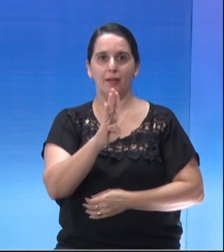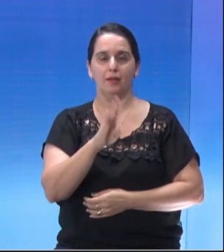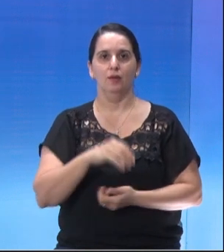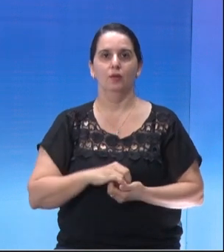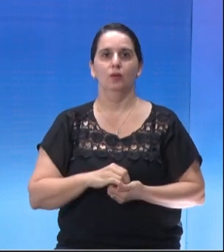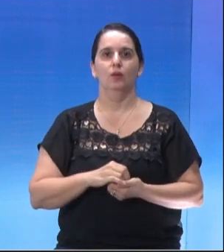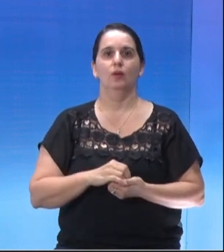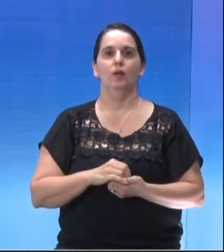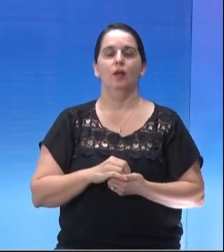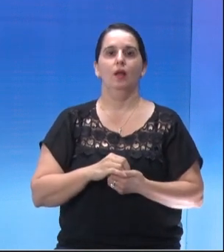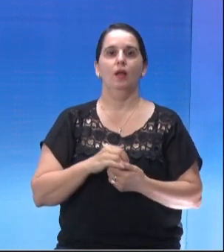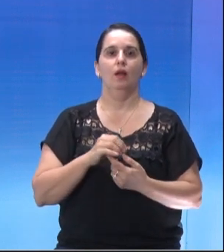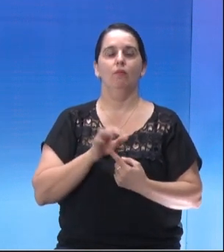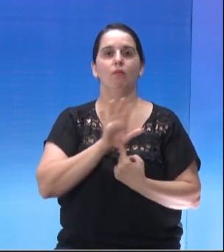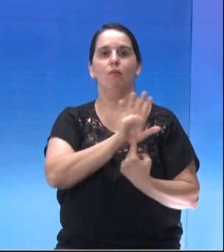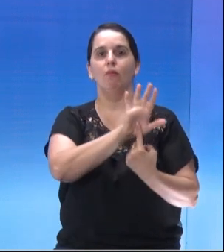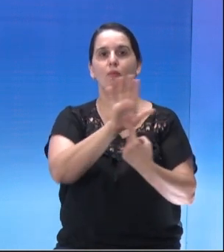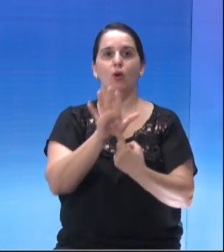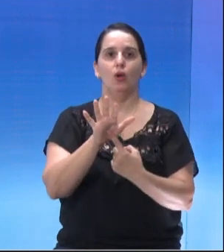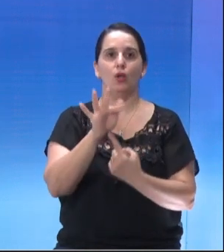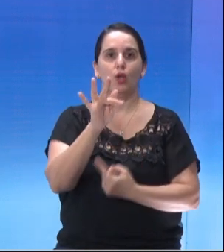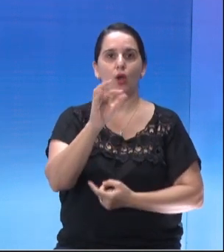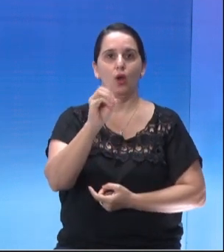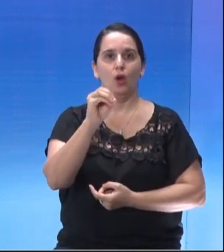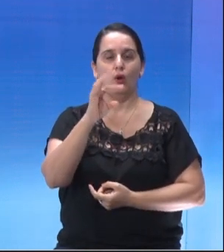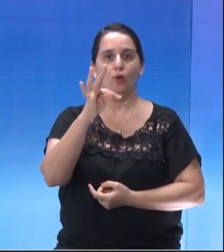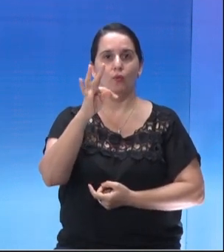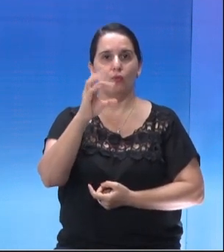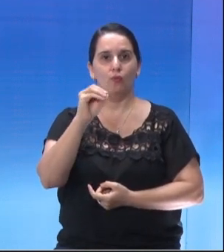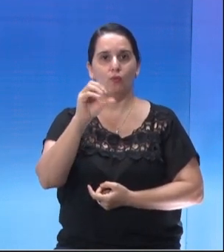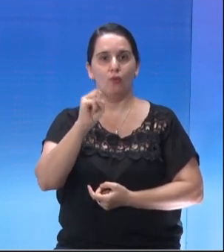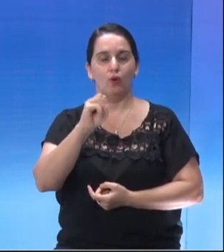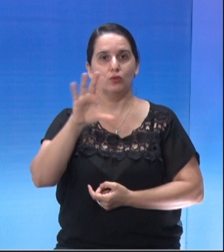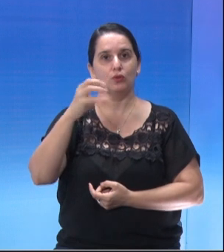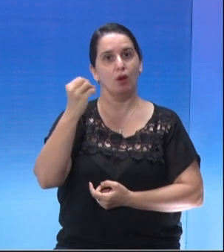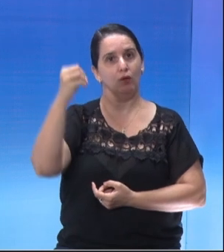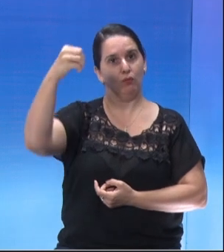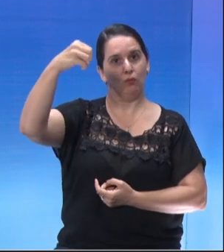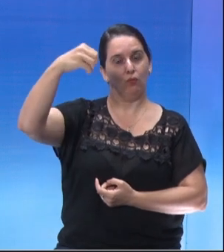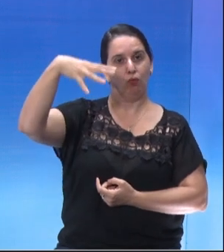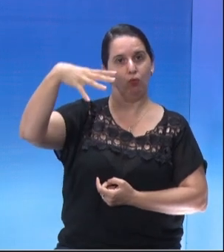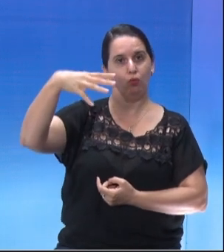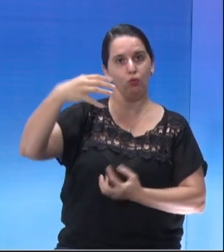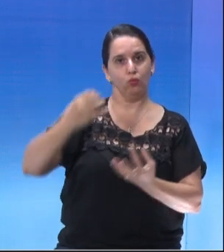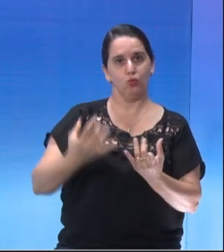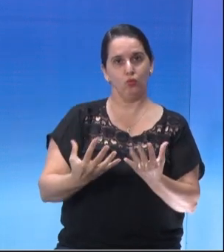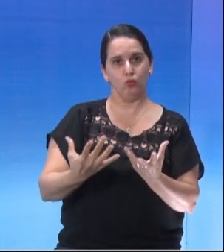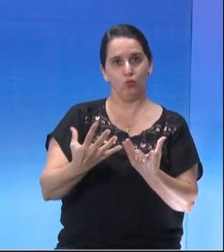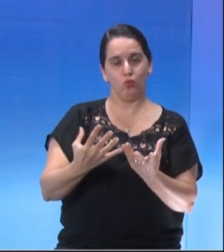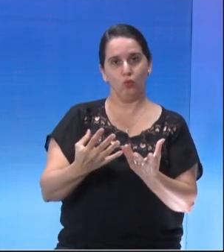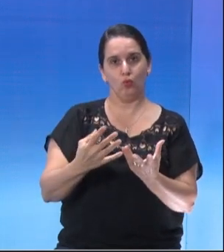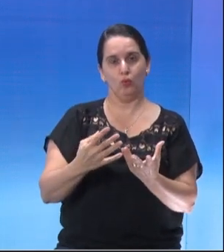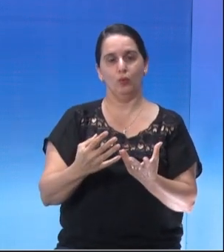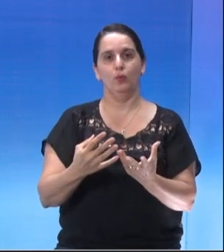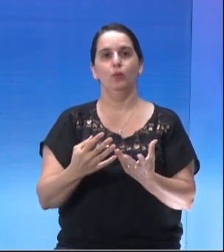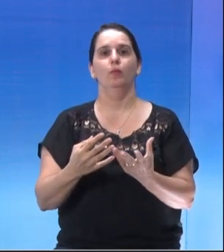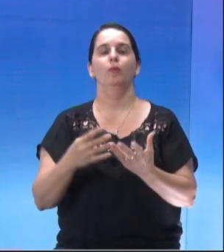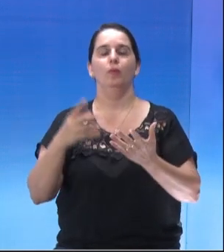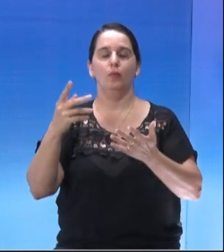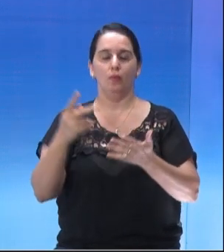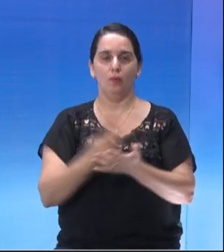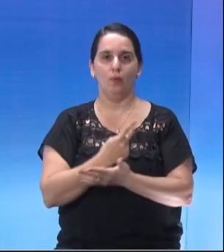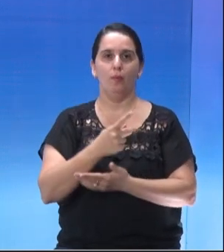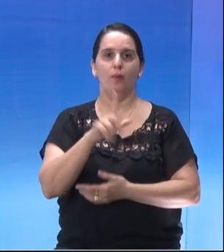emissões de fótons, emissões de luz, pois o fenômeno que ocorreu no enunciado da questão